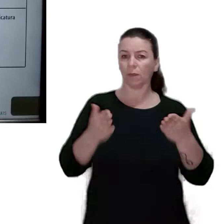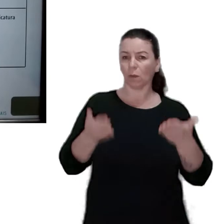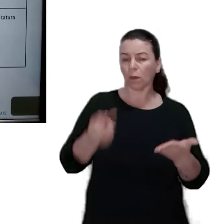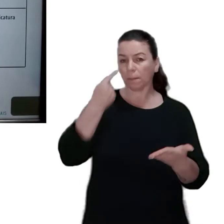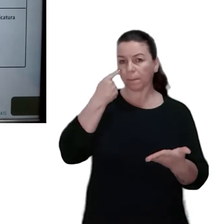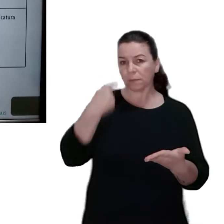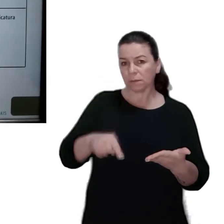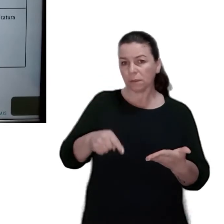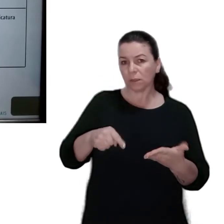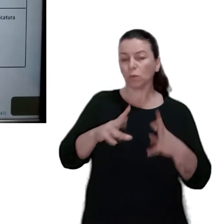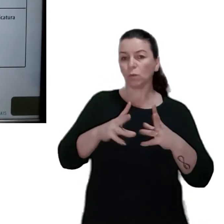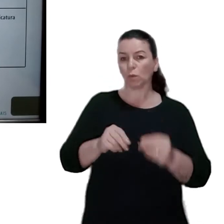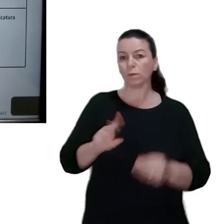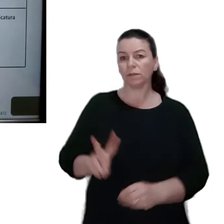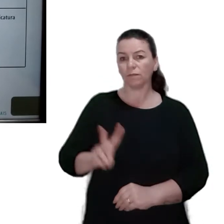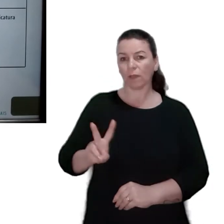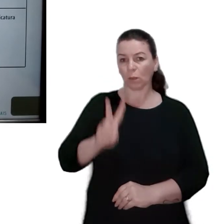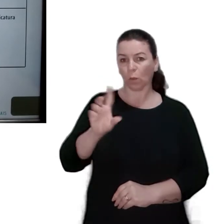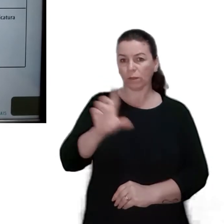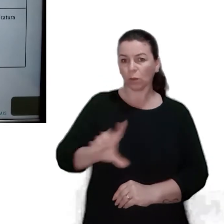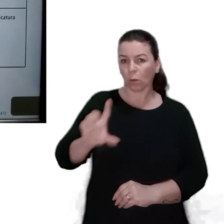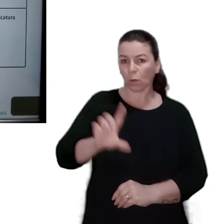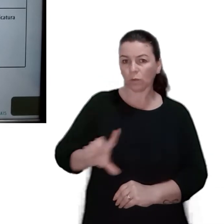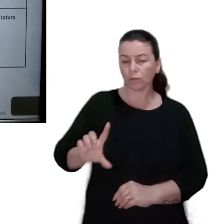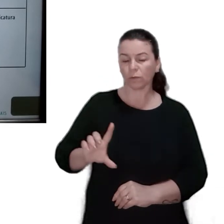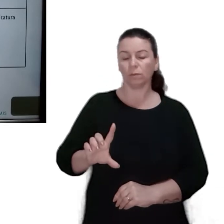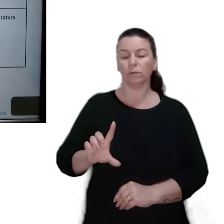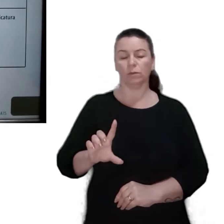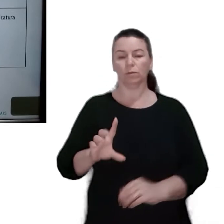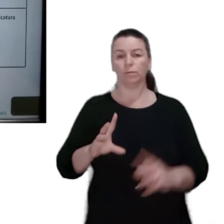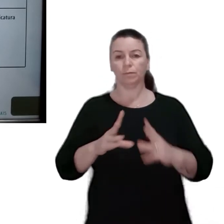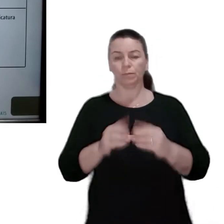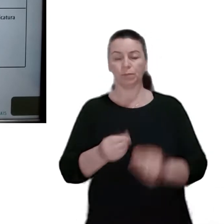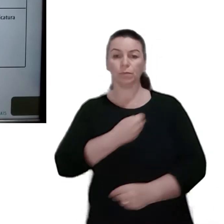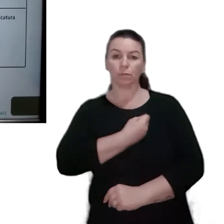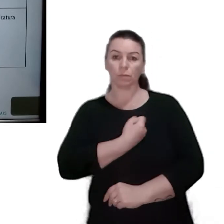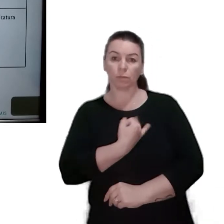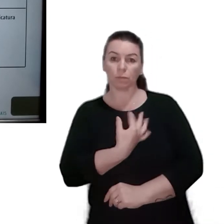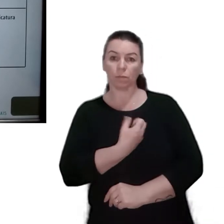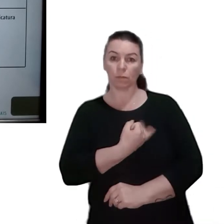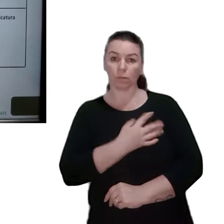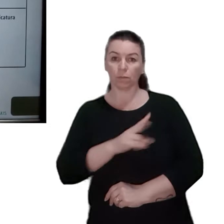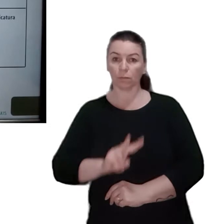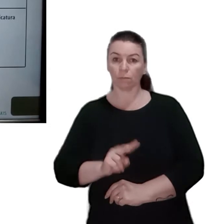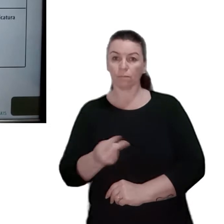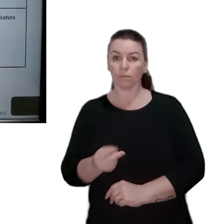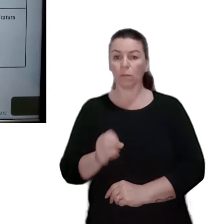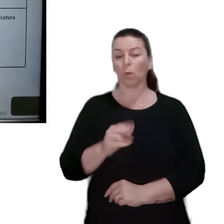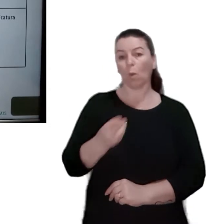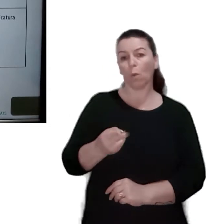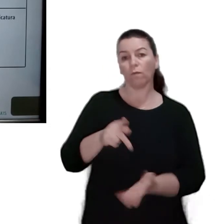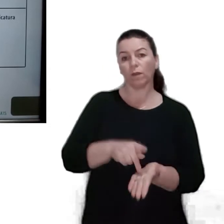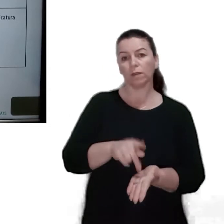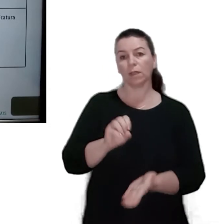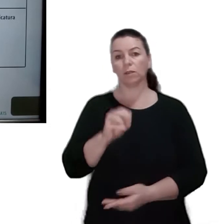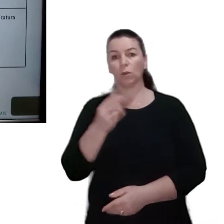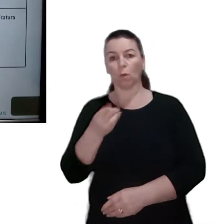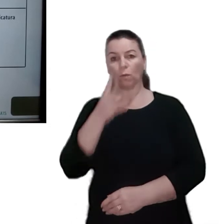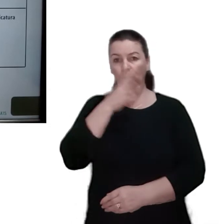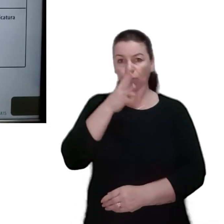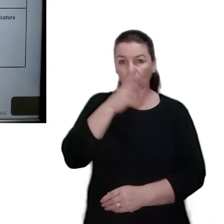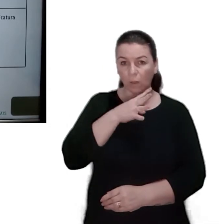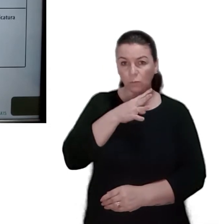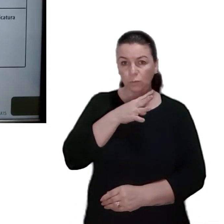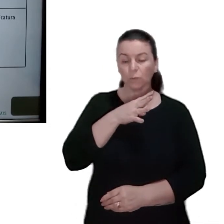aqui esses valores lógicos, a gente informa aqui que esses valores lógicos binários ou é verdadeiro ou é falso ou